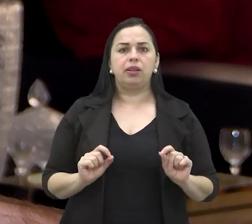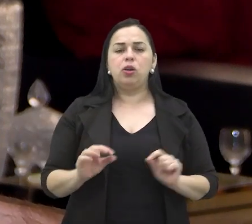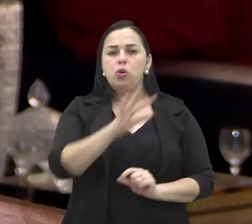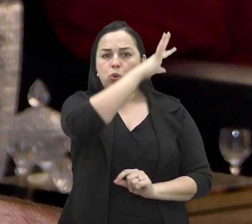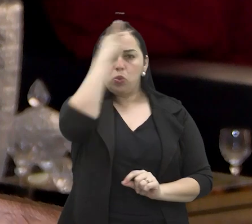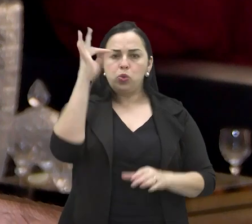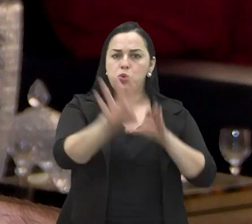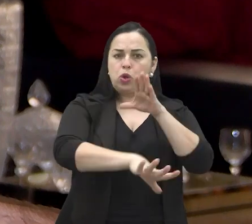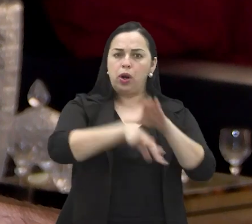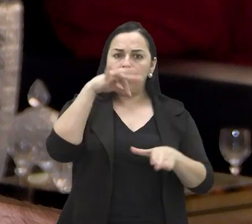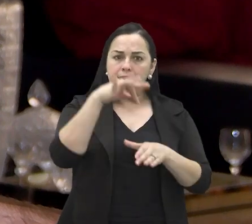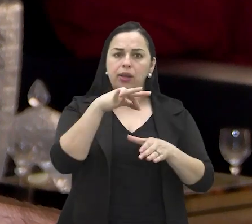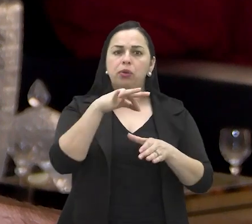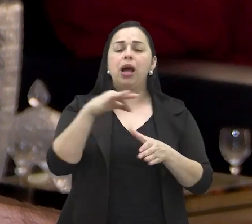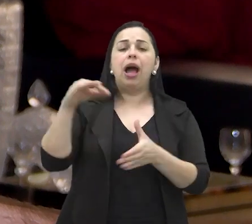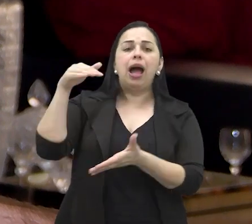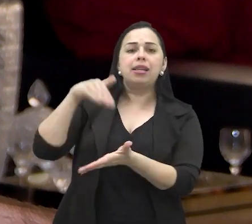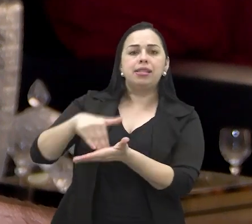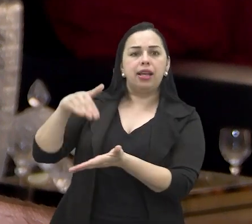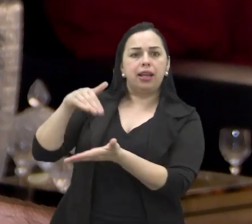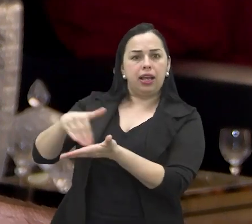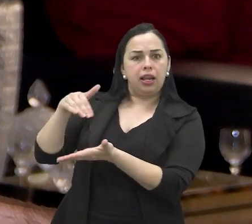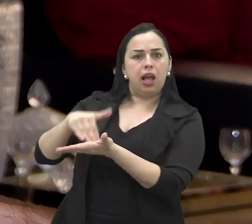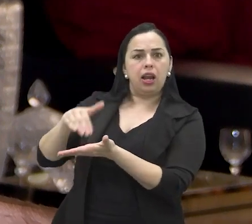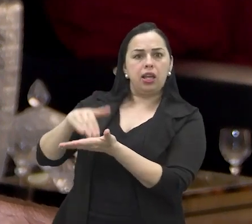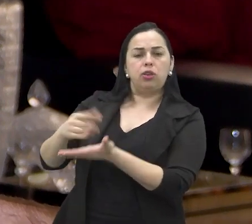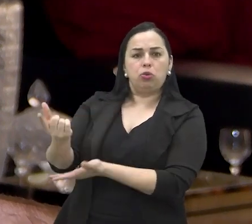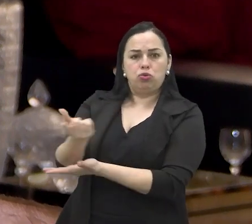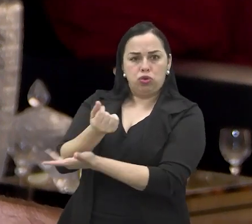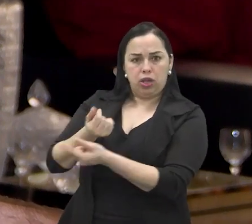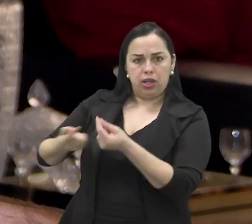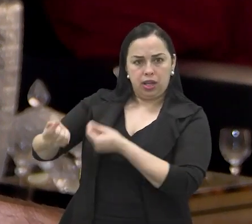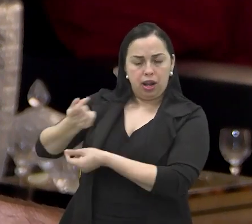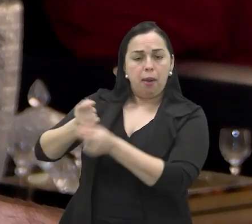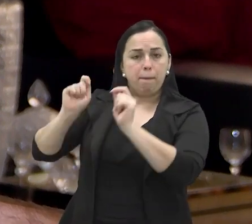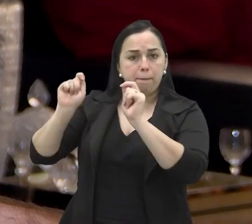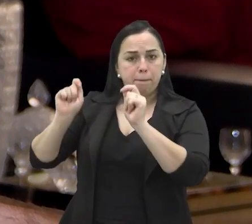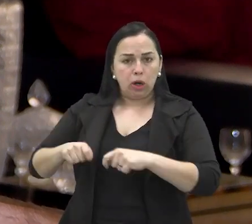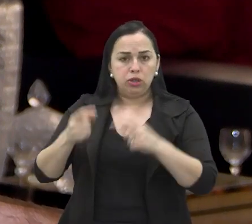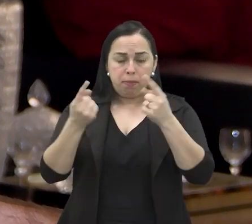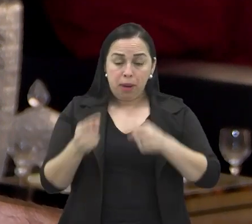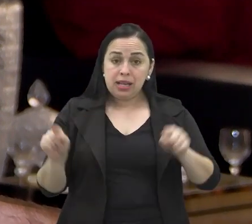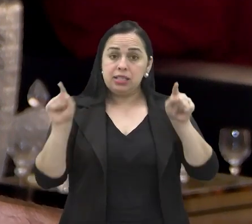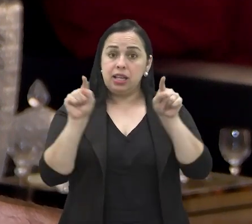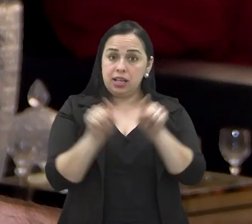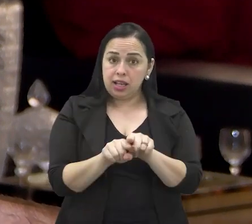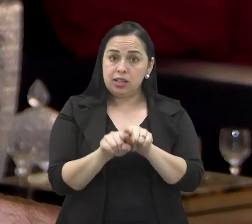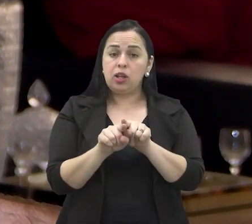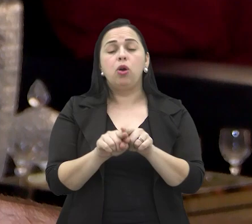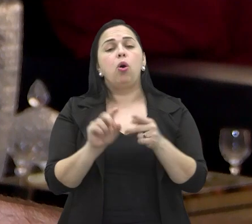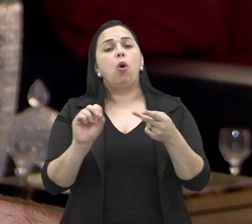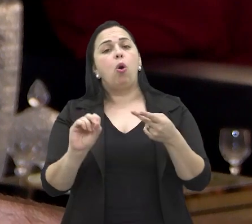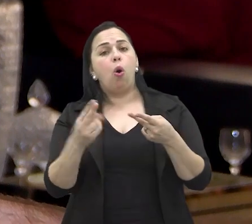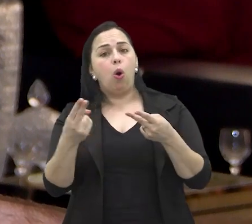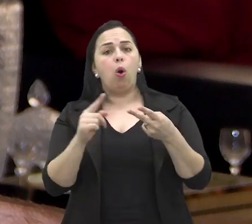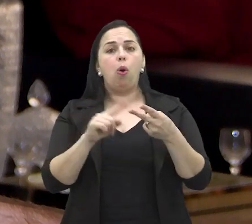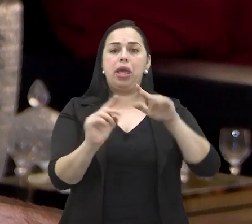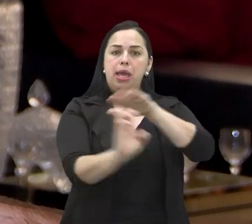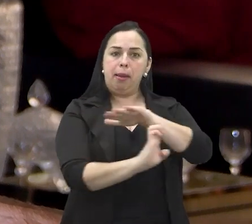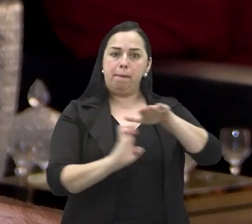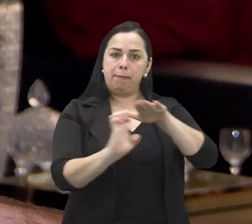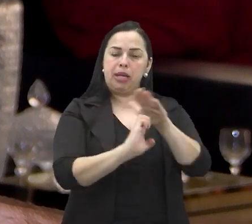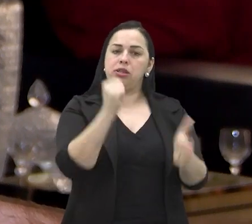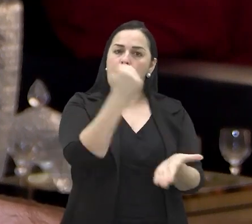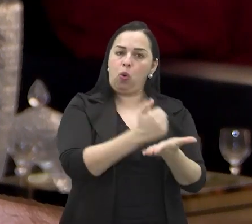José dos Campos é trazer um pouco dessa massa de dinheiro à legalidade e ao invés de beneficiar uma